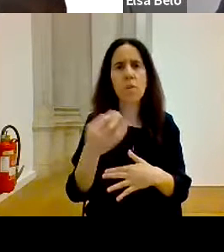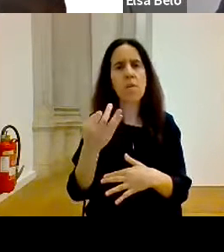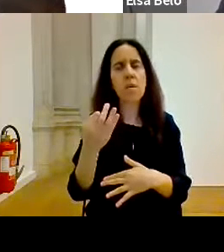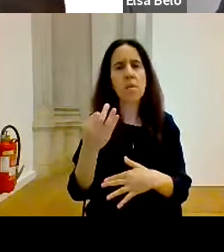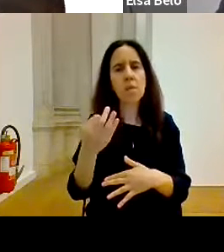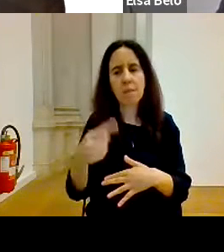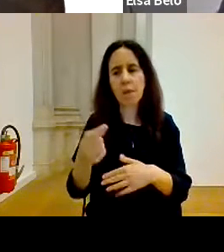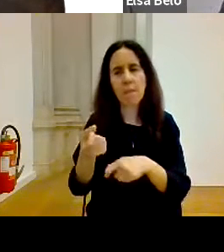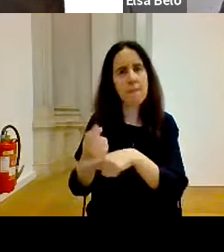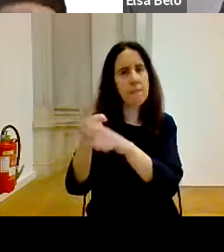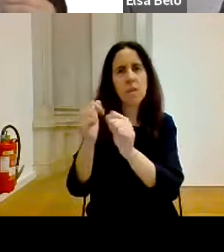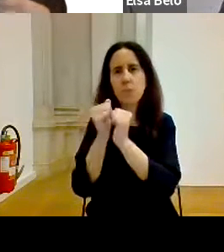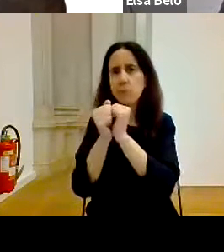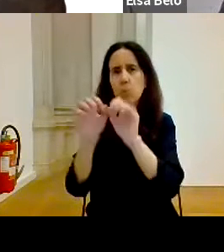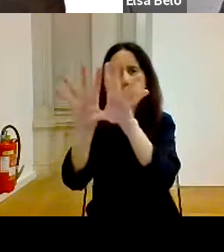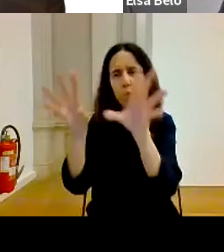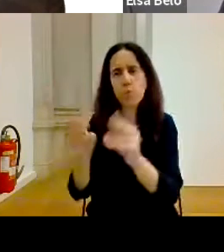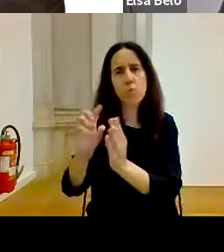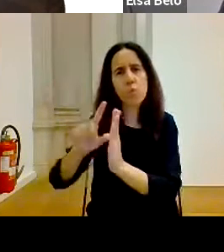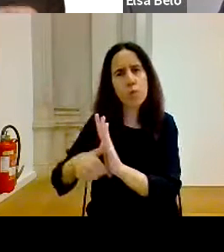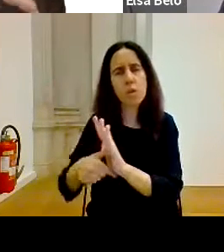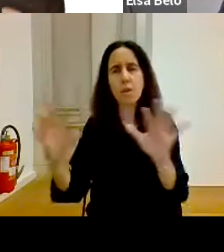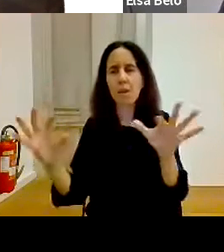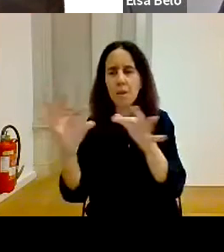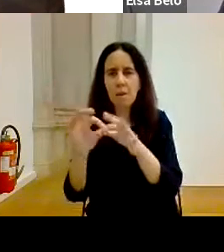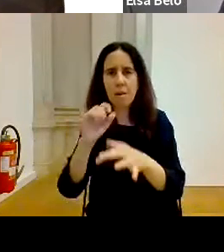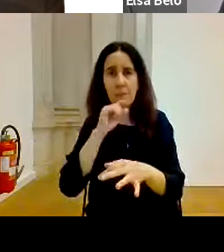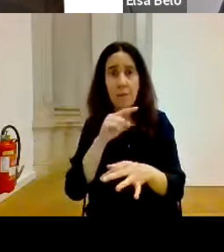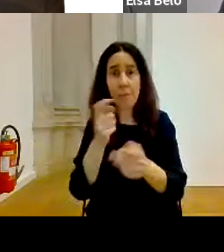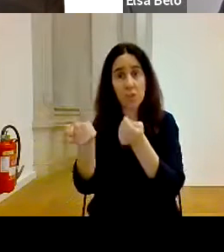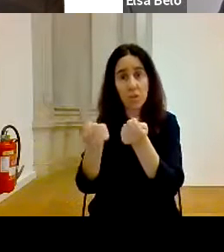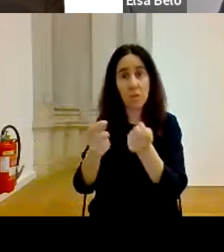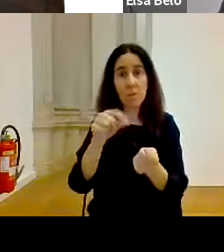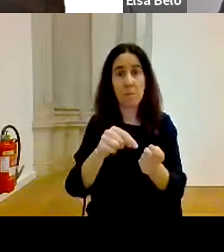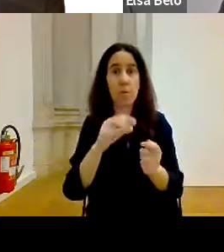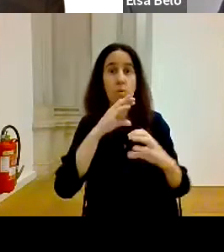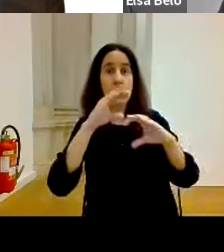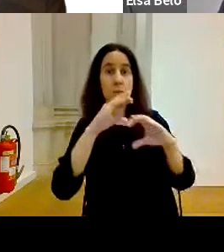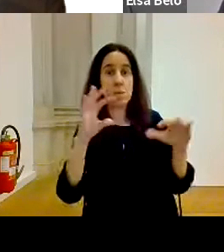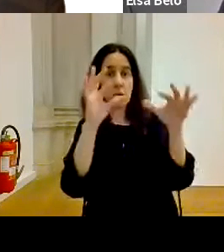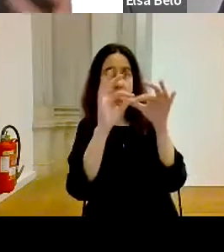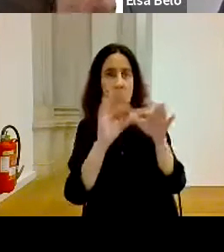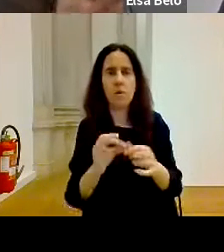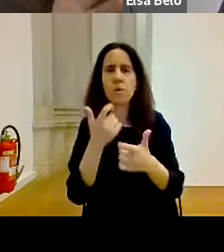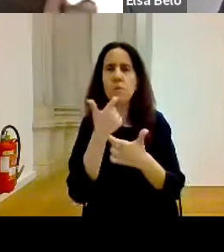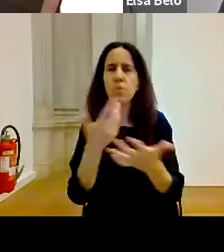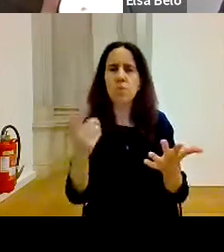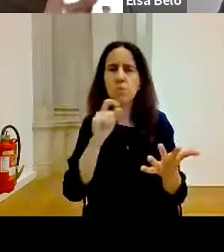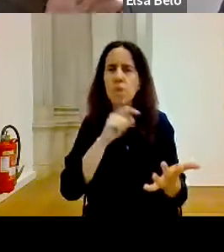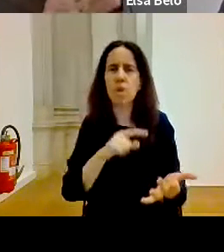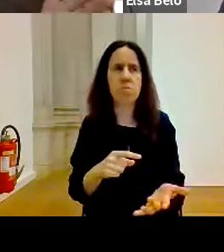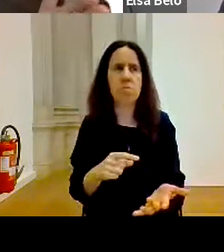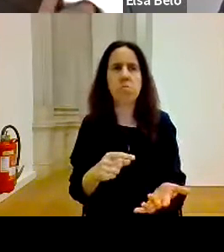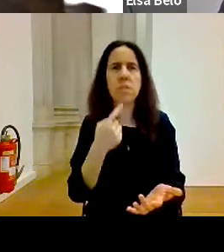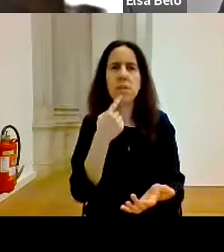o acervo documental do projeto, permitem ligar essa gestão com as ferramentas de comunicação e tudo isso de uma forma,